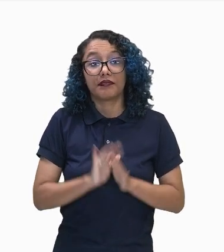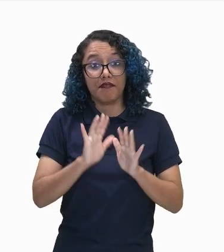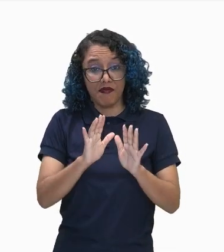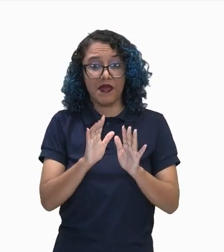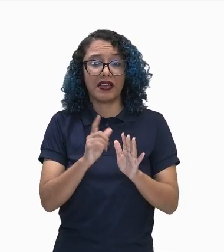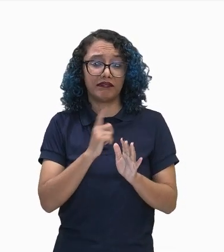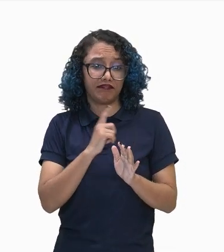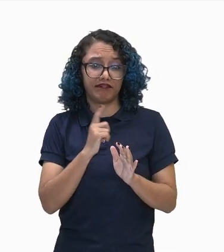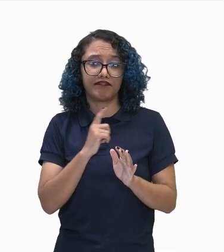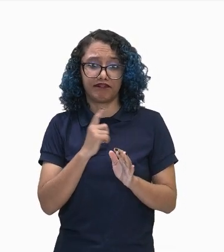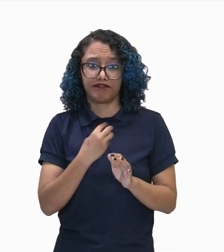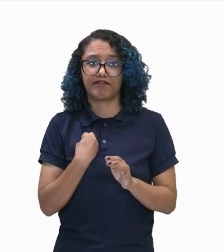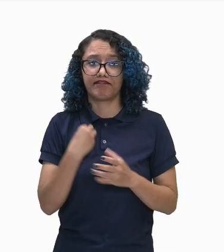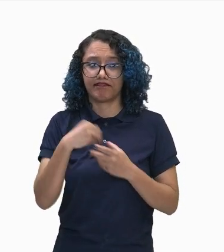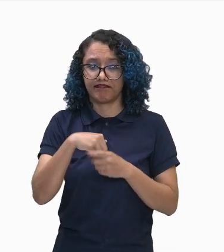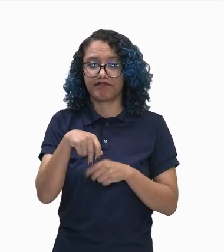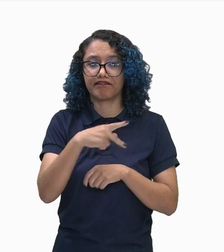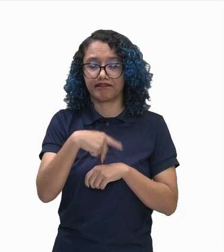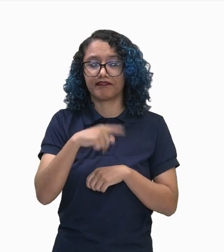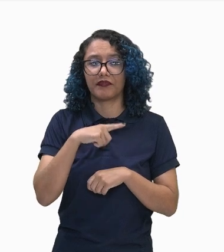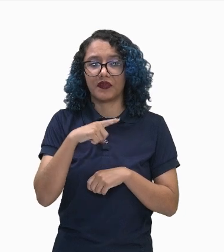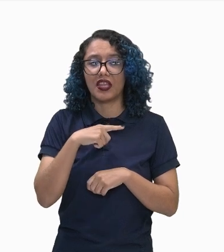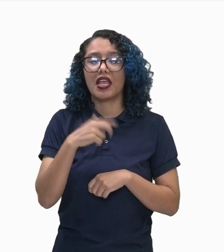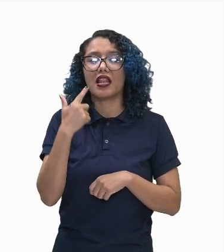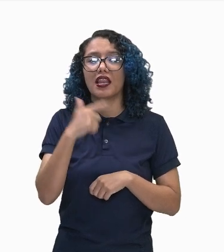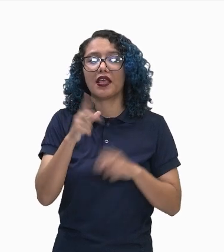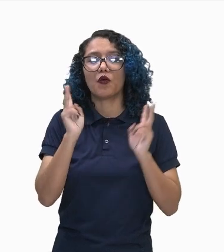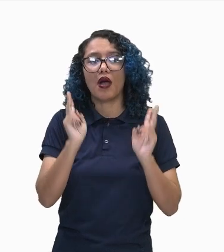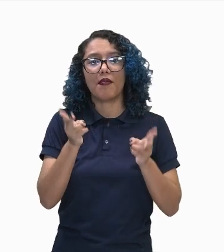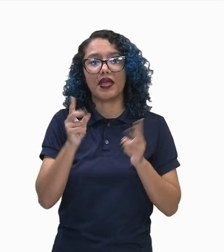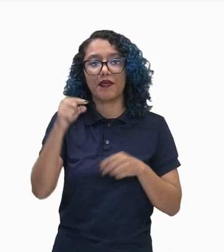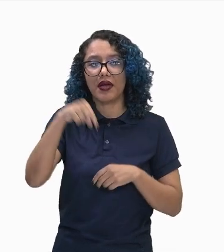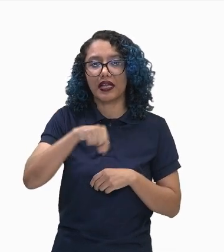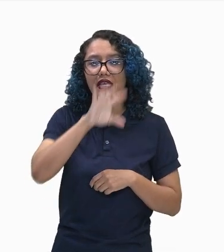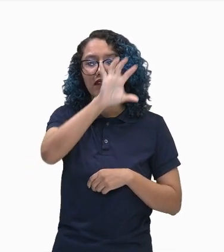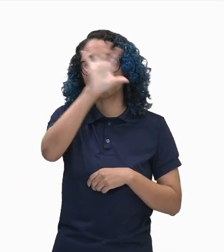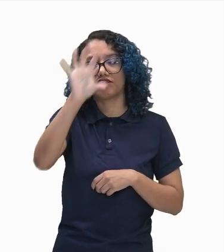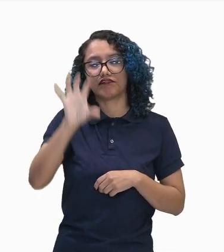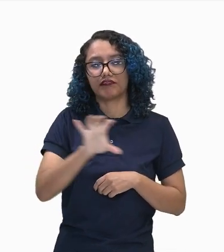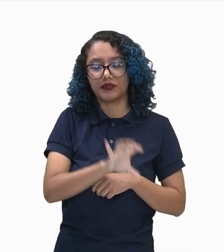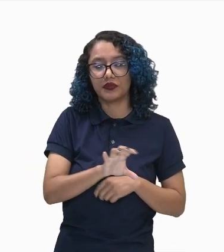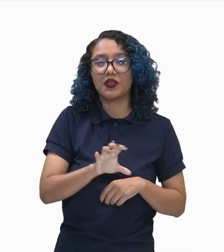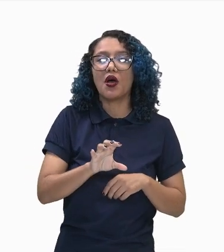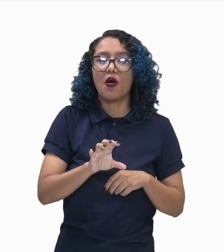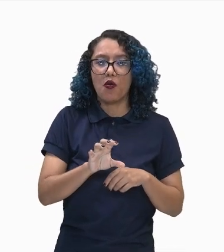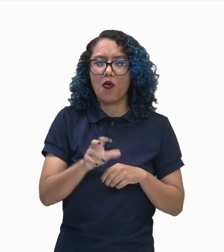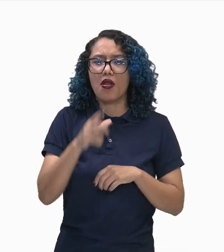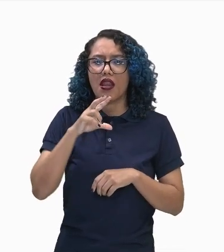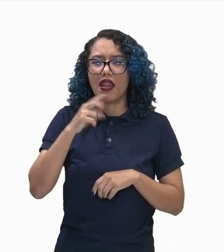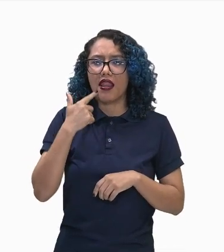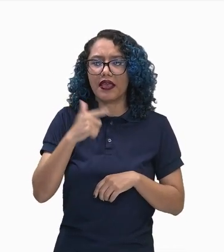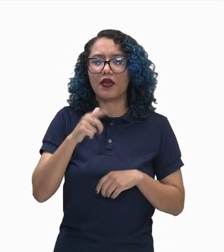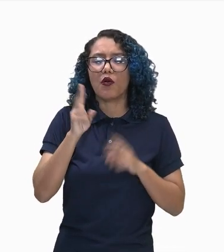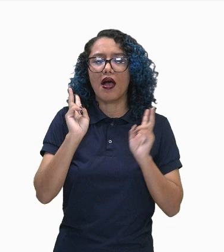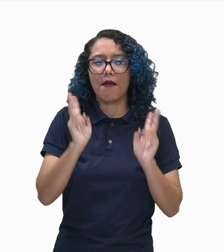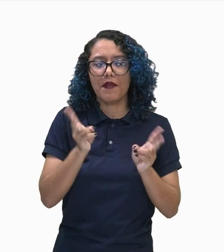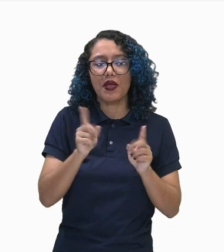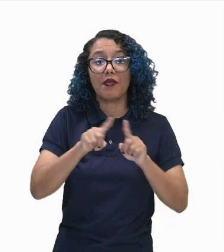nosso país, embora o mesmo idioma seja falado em todas as regiões, cada uma possui